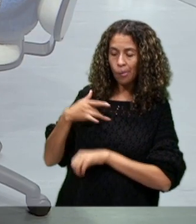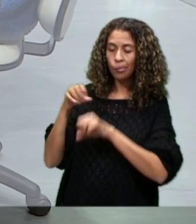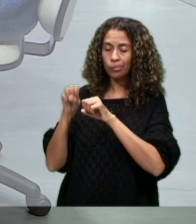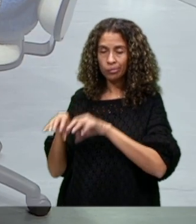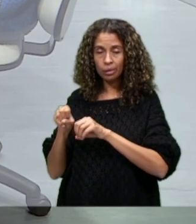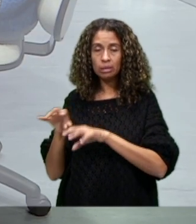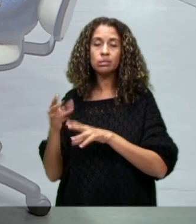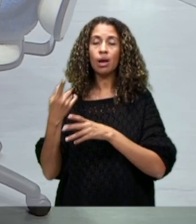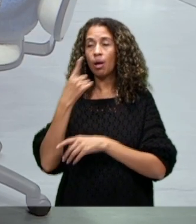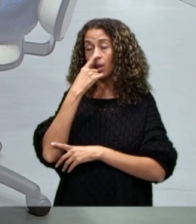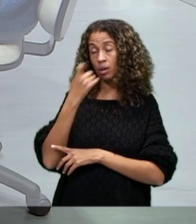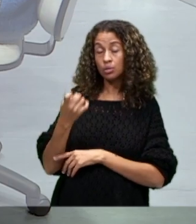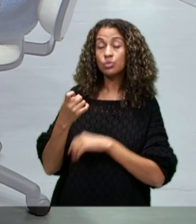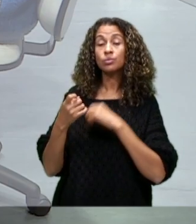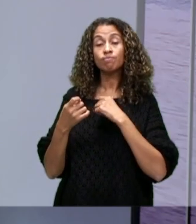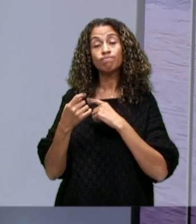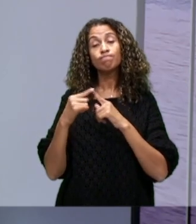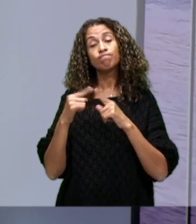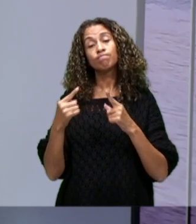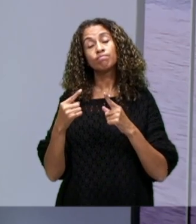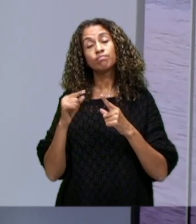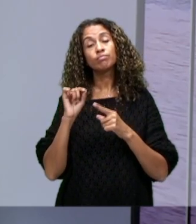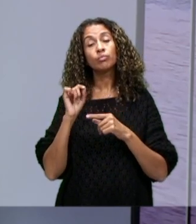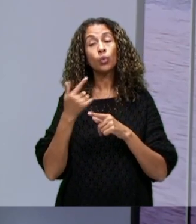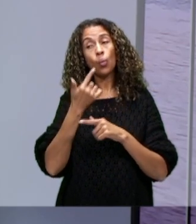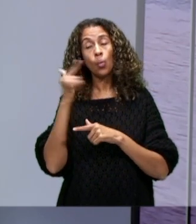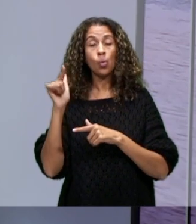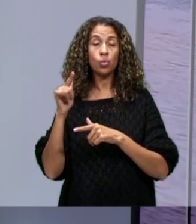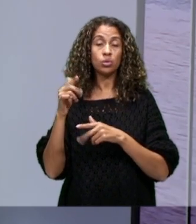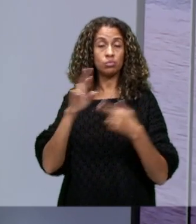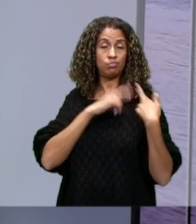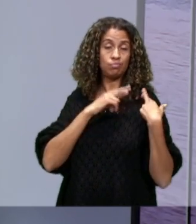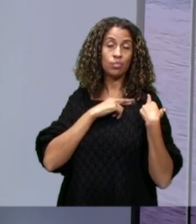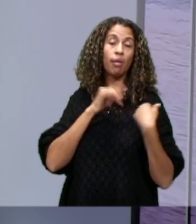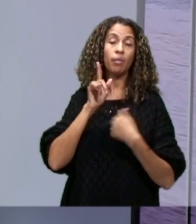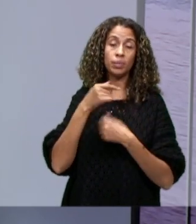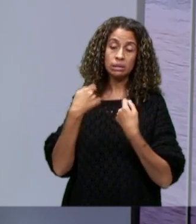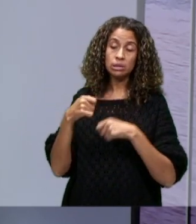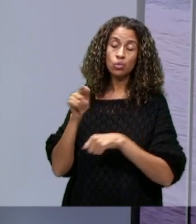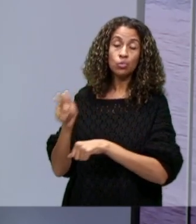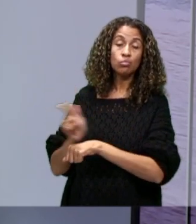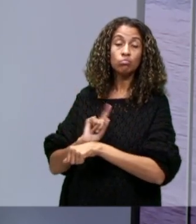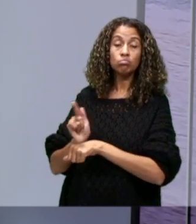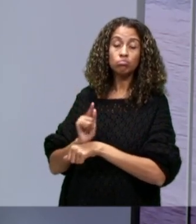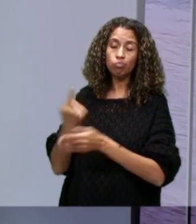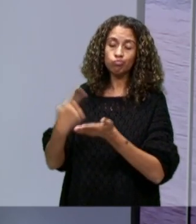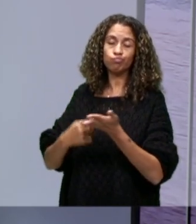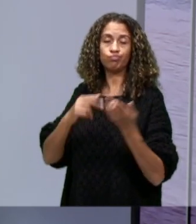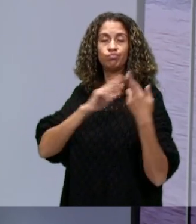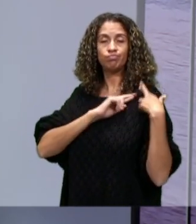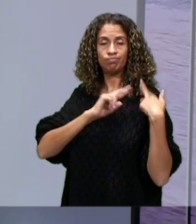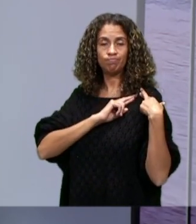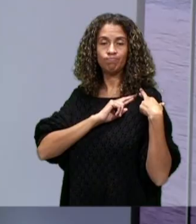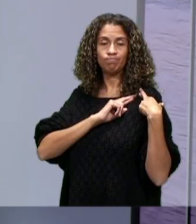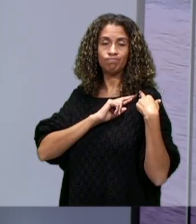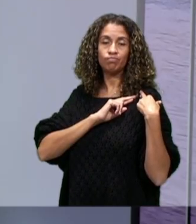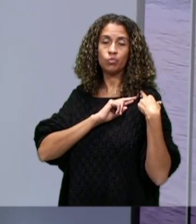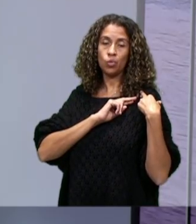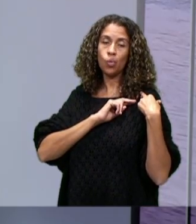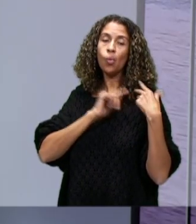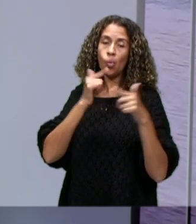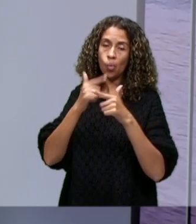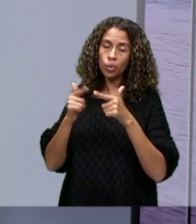ambiente, é mais uma demanda, e a gente precisa de gestores públicos comprometidos com a